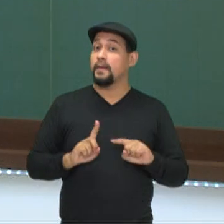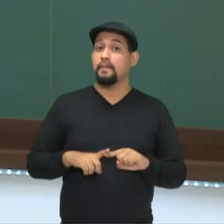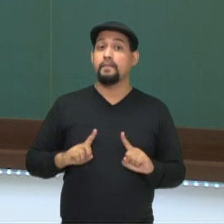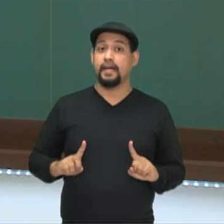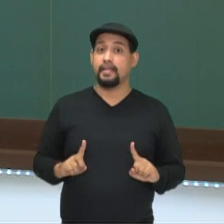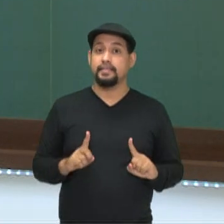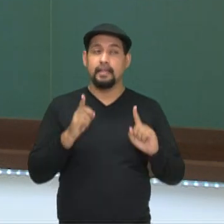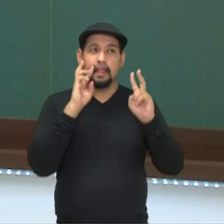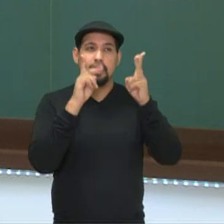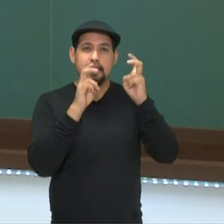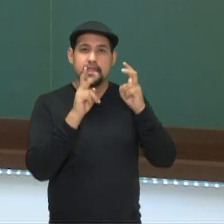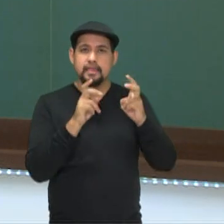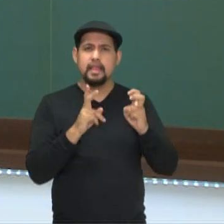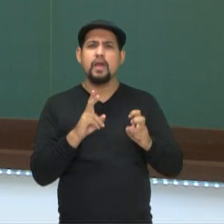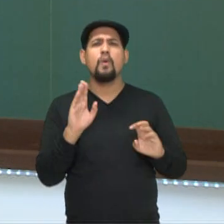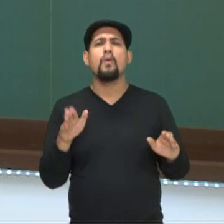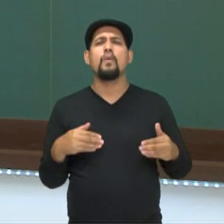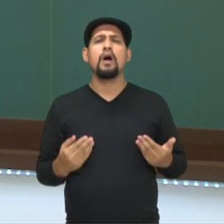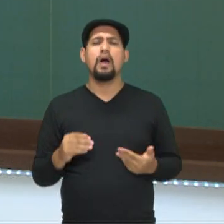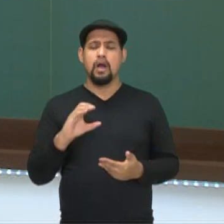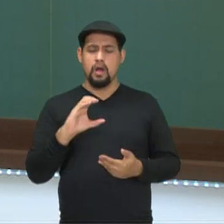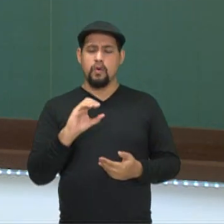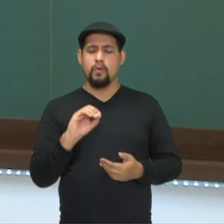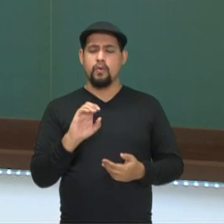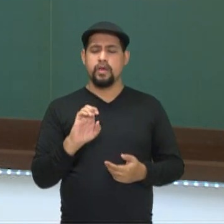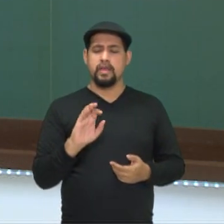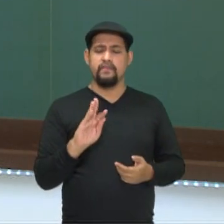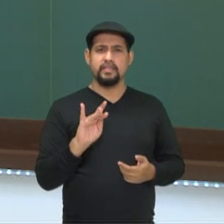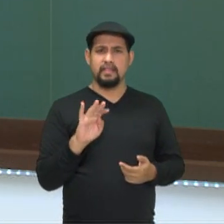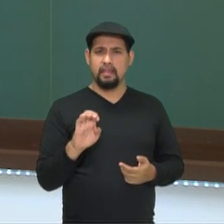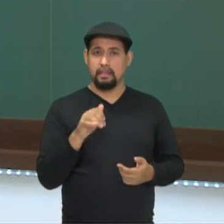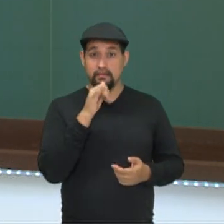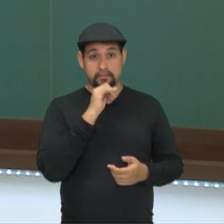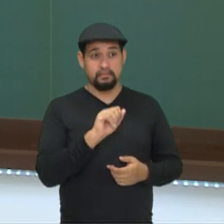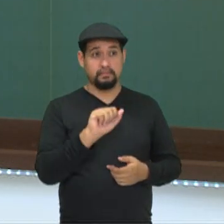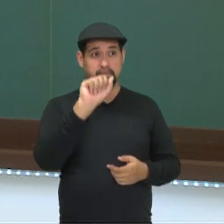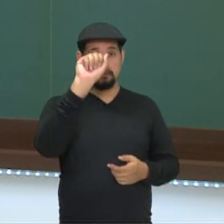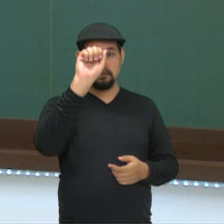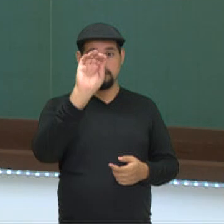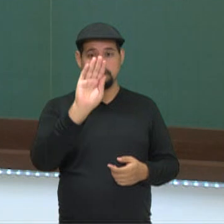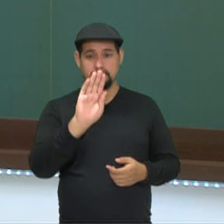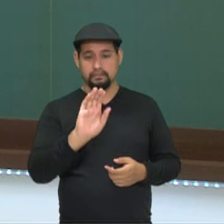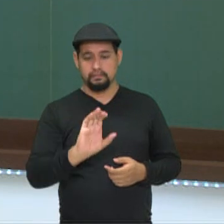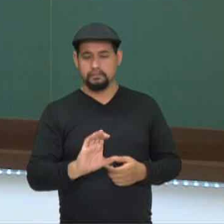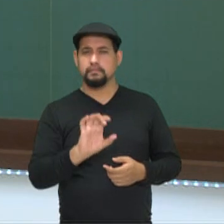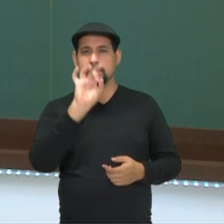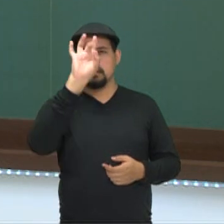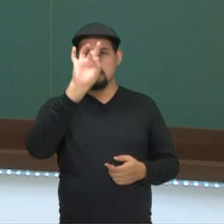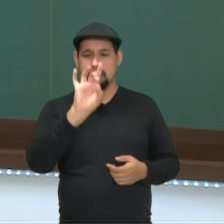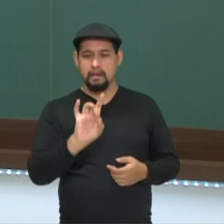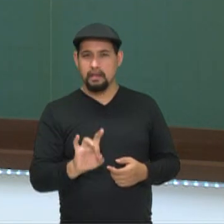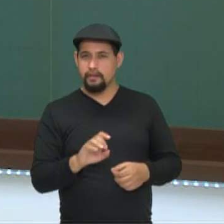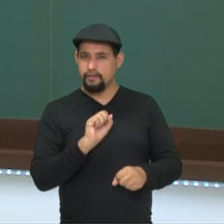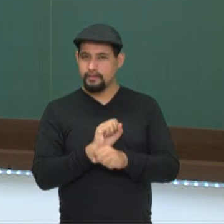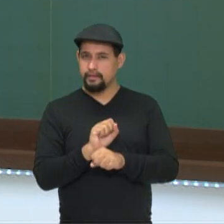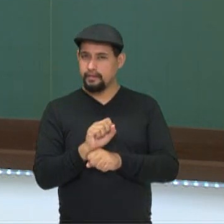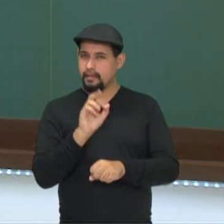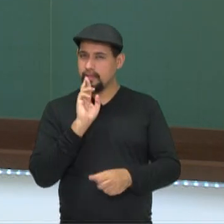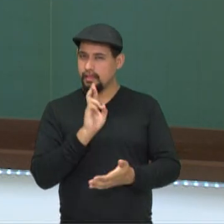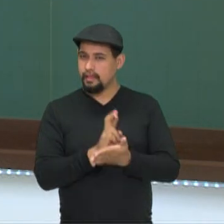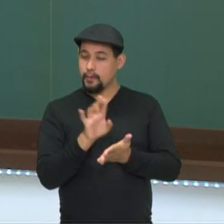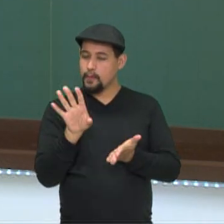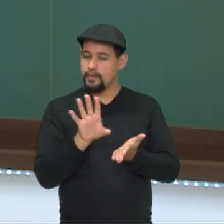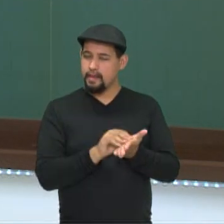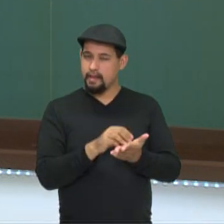Portanto, identifique os coeficientes A, B e C de cada equação. Eu vou dar um tempinho para você